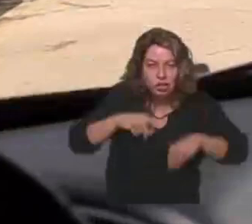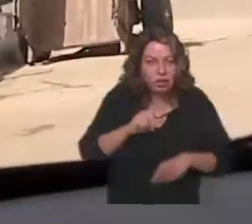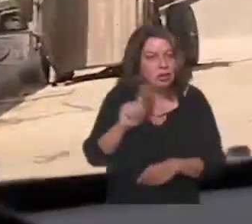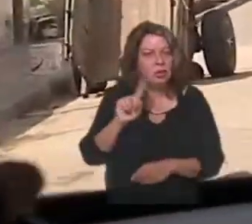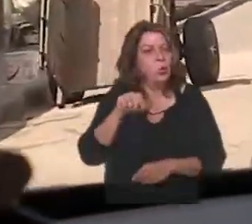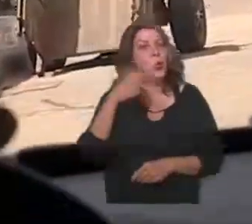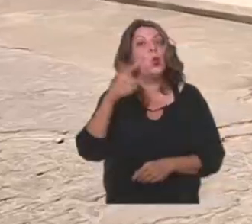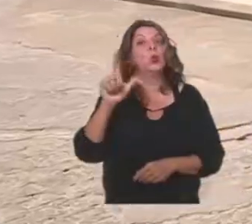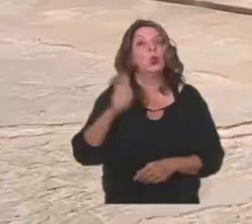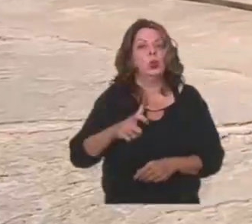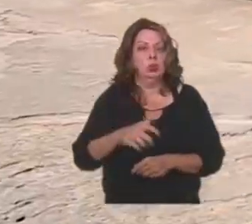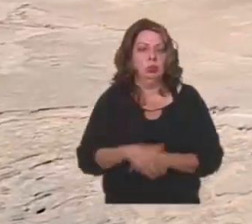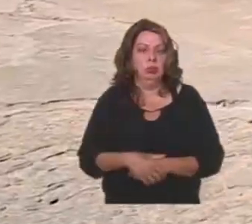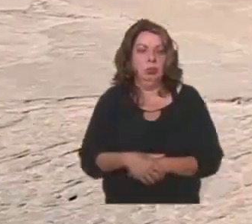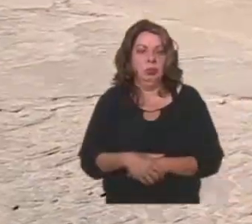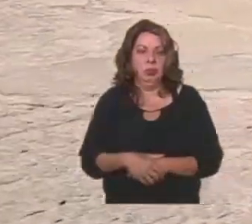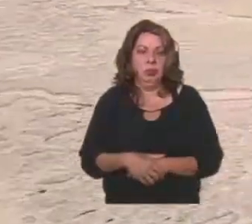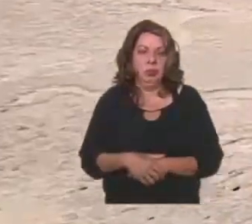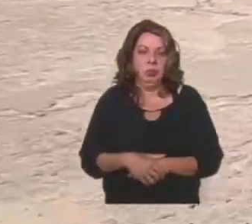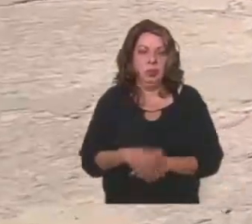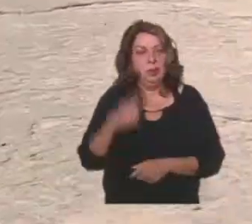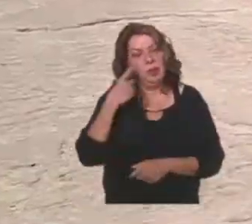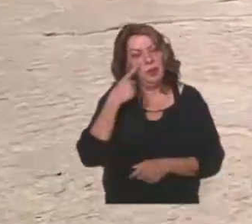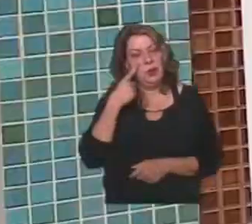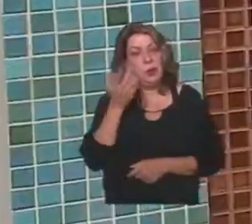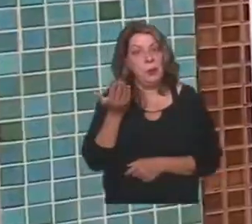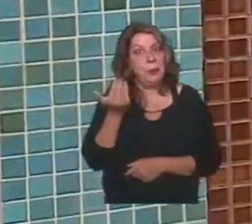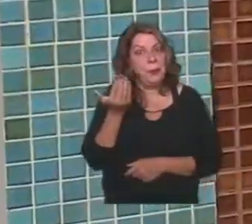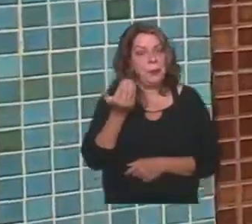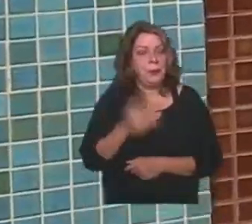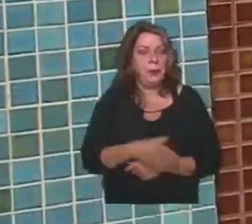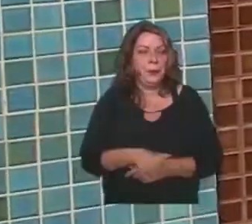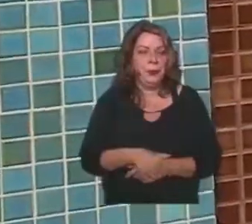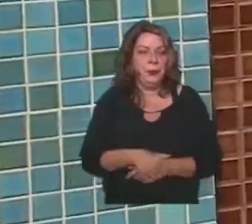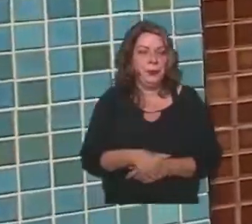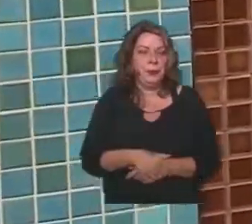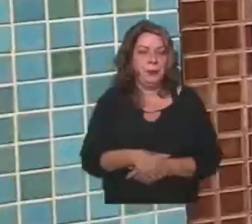para o próximo. Vamos ver, vem comigo.